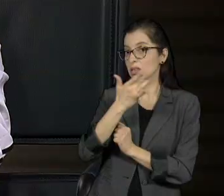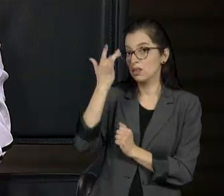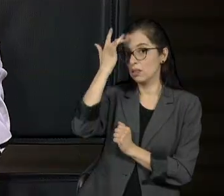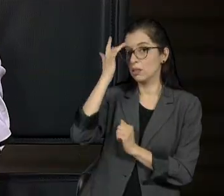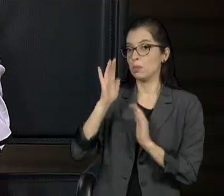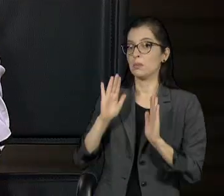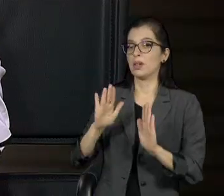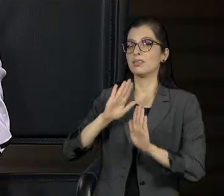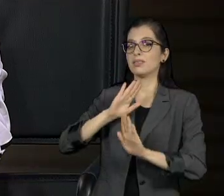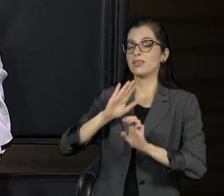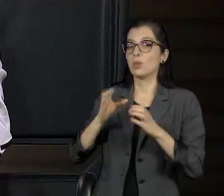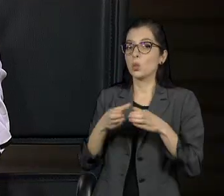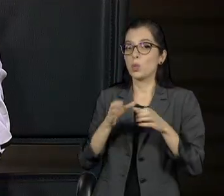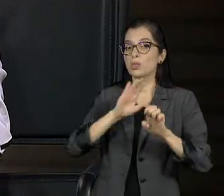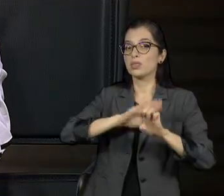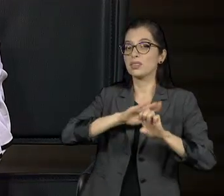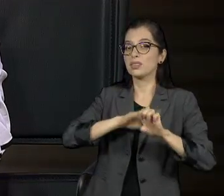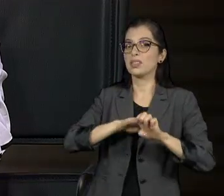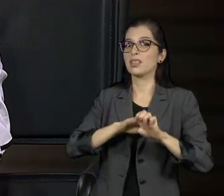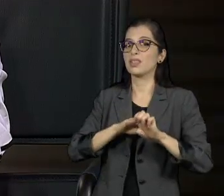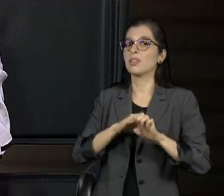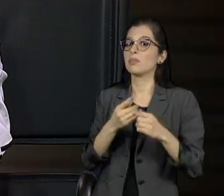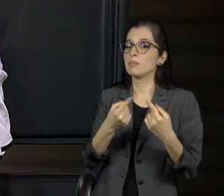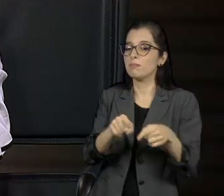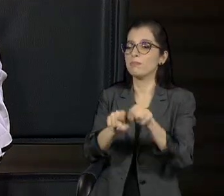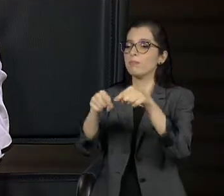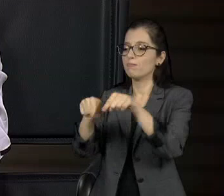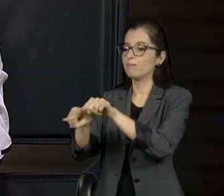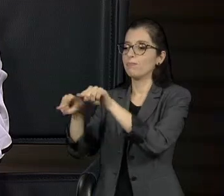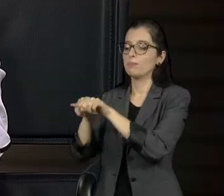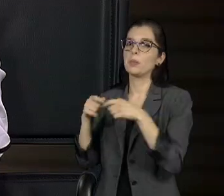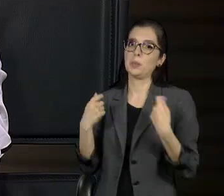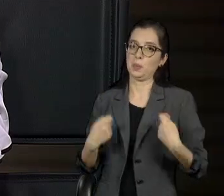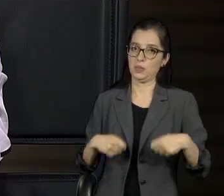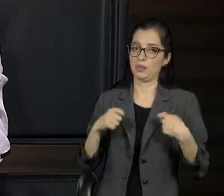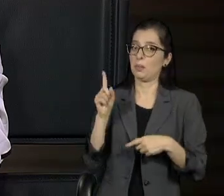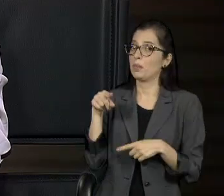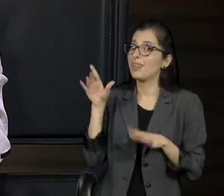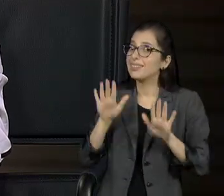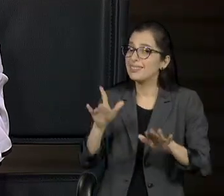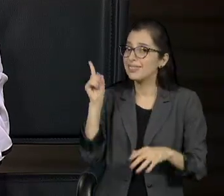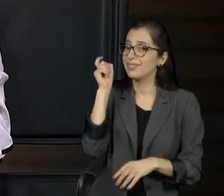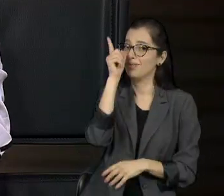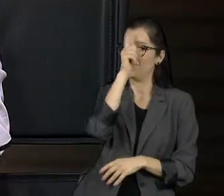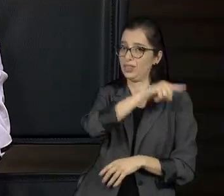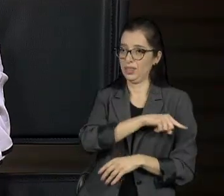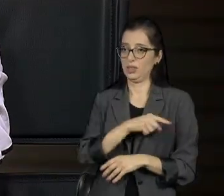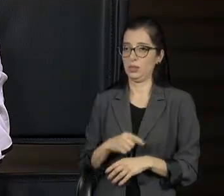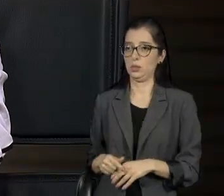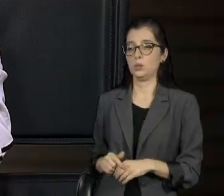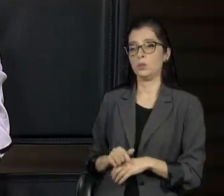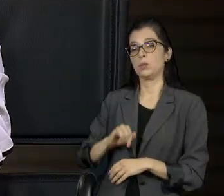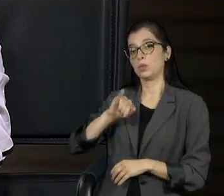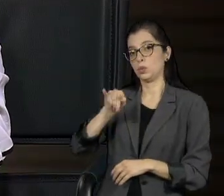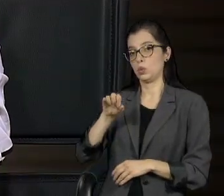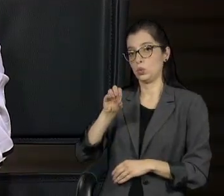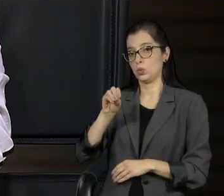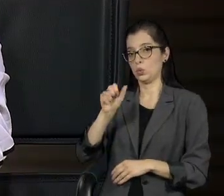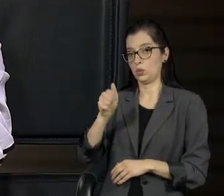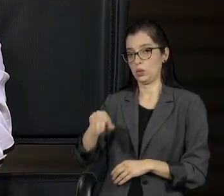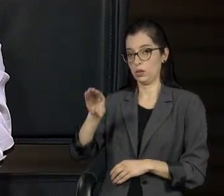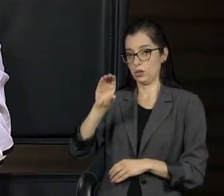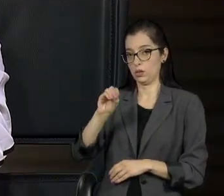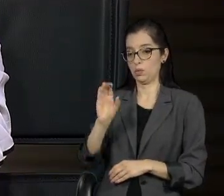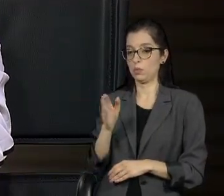precisar conseguir formar uma aliança, o que é bem difícil, né? O próprio João Campos, agora que ganhou no Recife, falou que no governo dele não vai ter